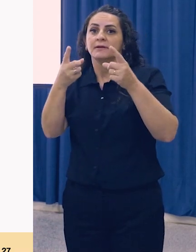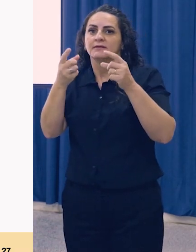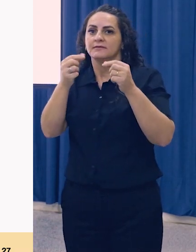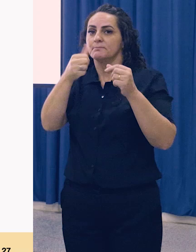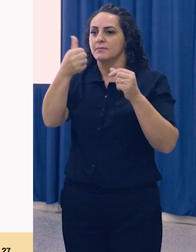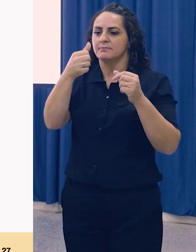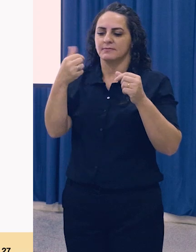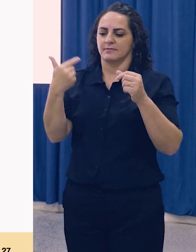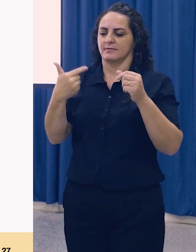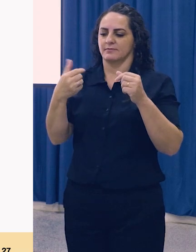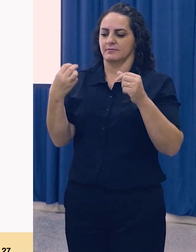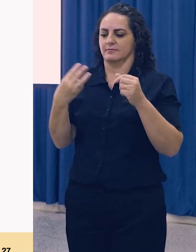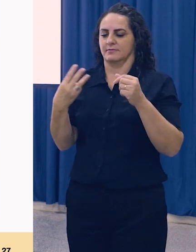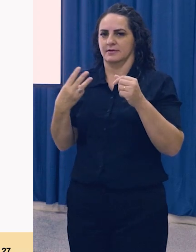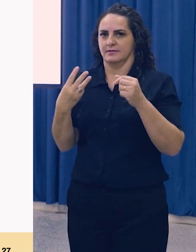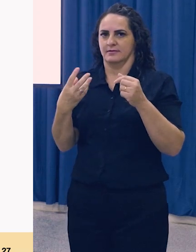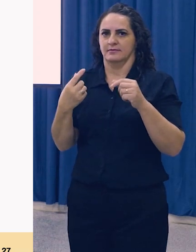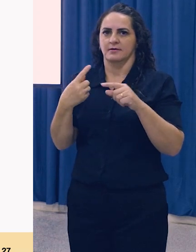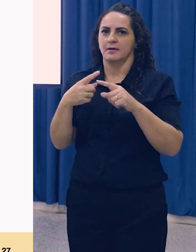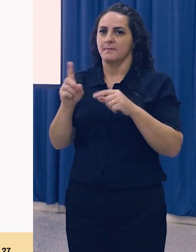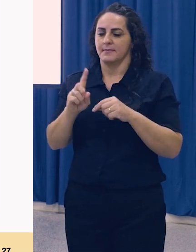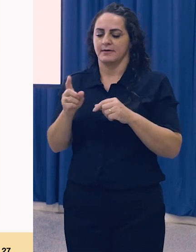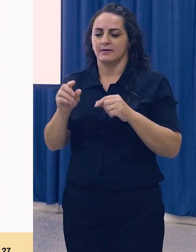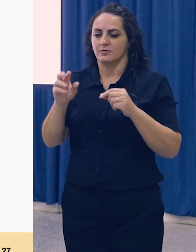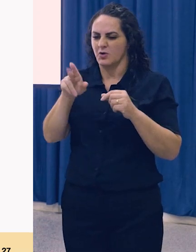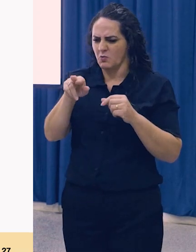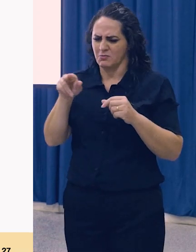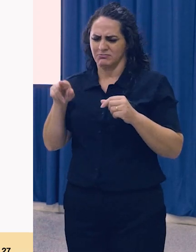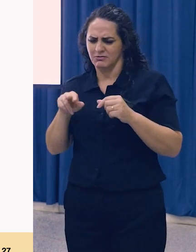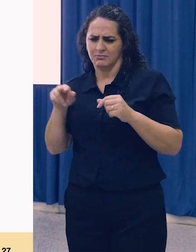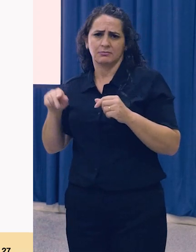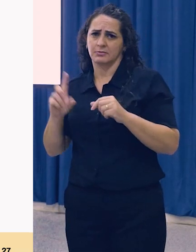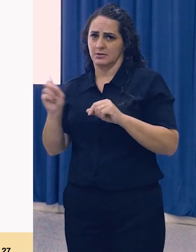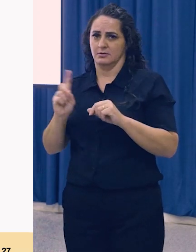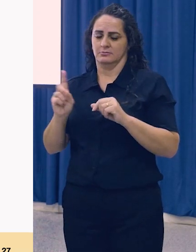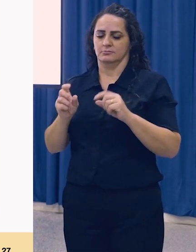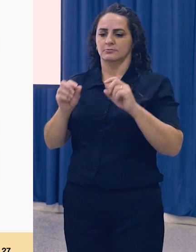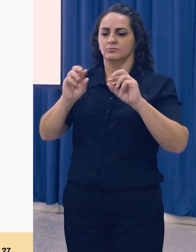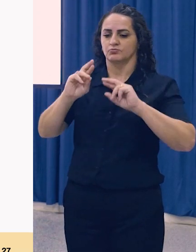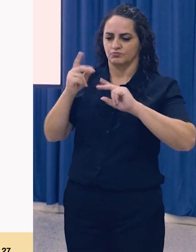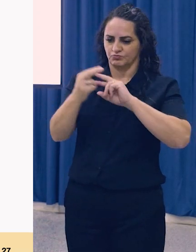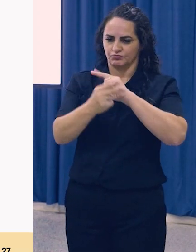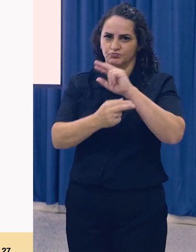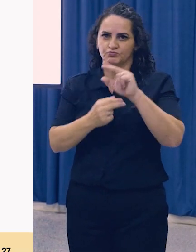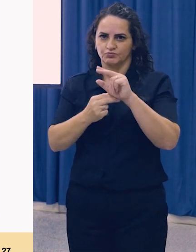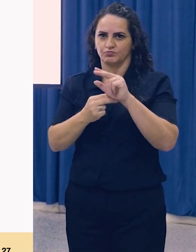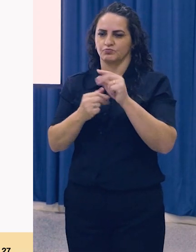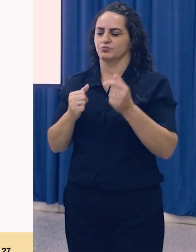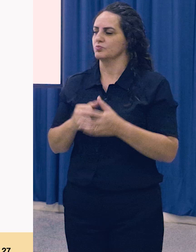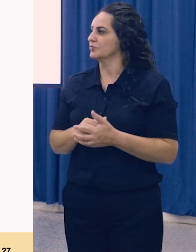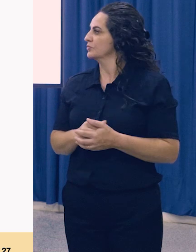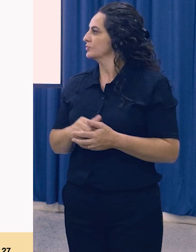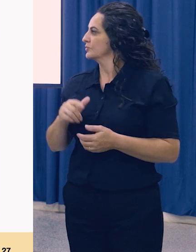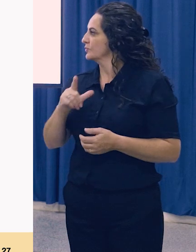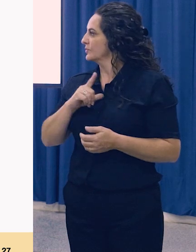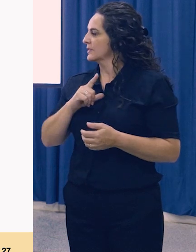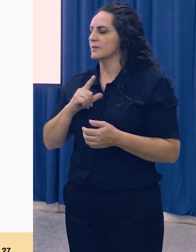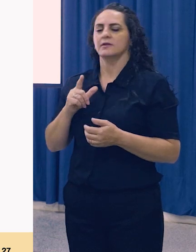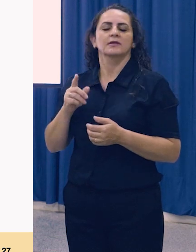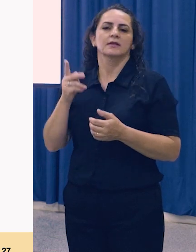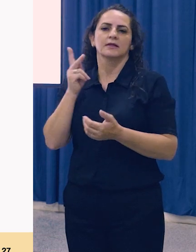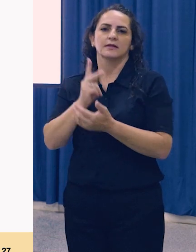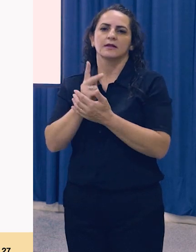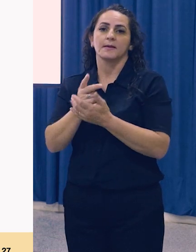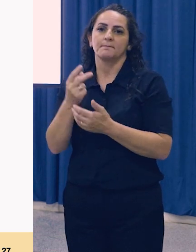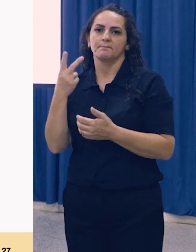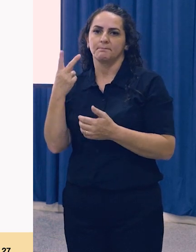seria postada as coisas, para não ficar repetitivo, né? Ou não postar 2 personagens em seguida. Tem sempre 2